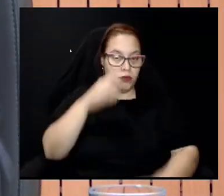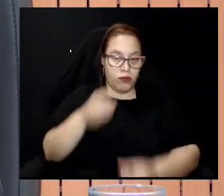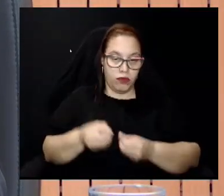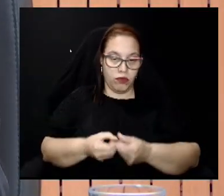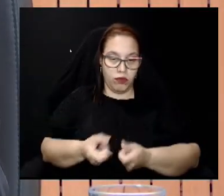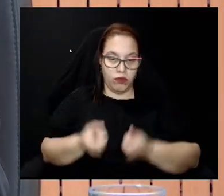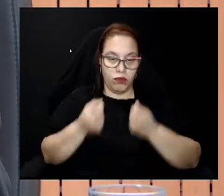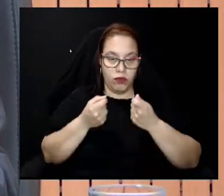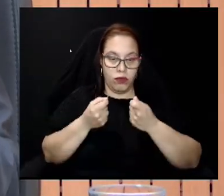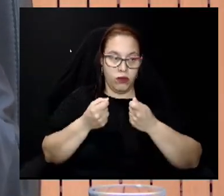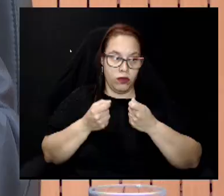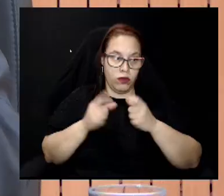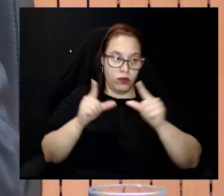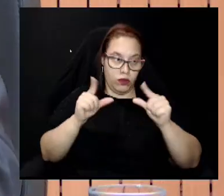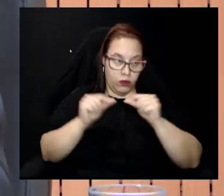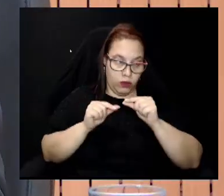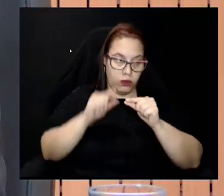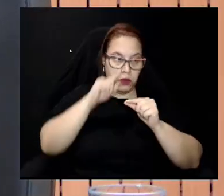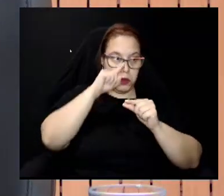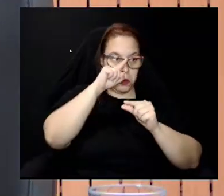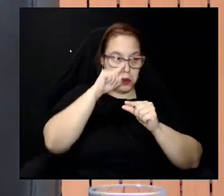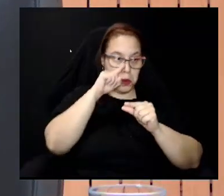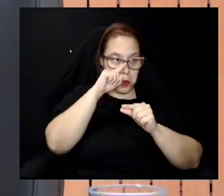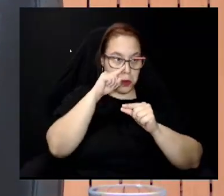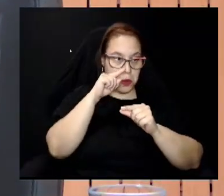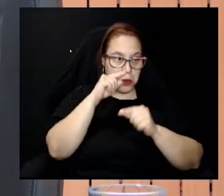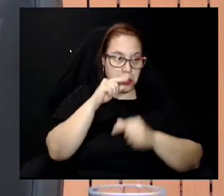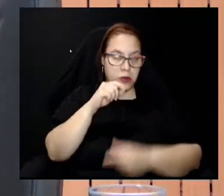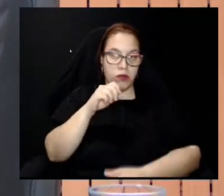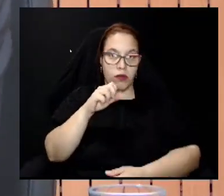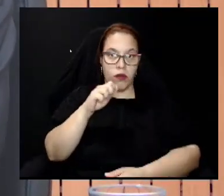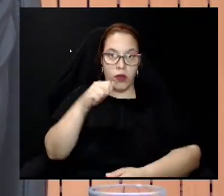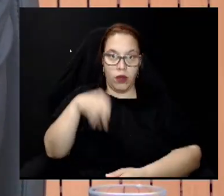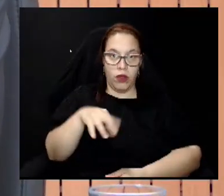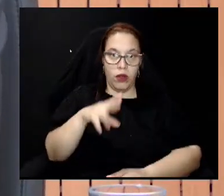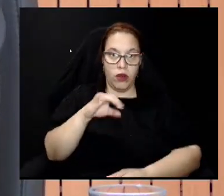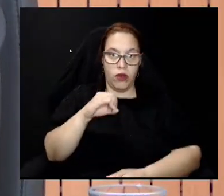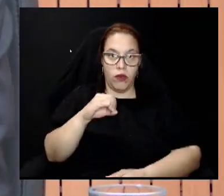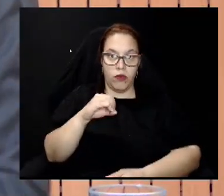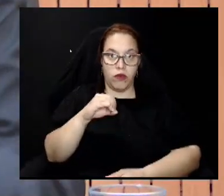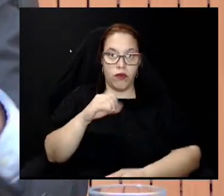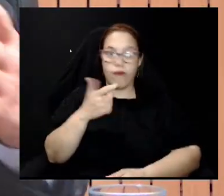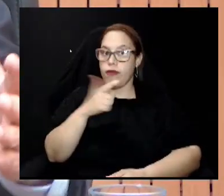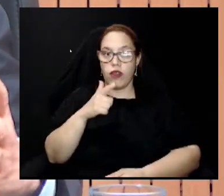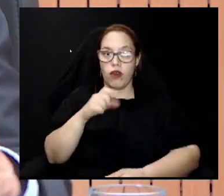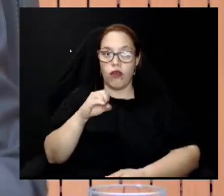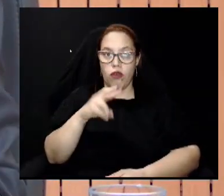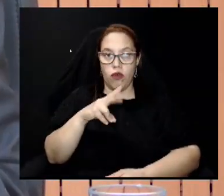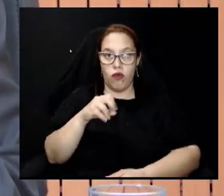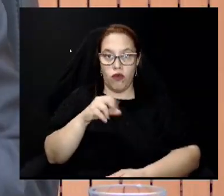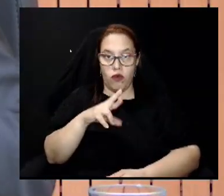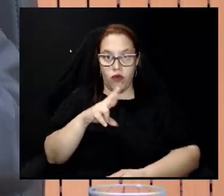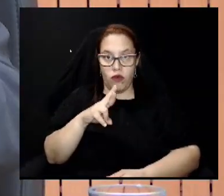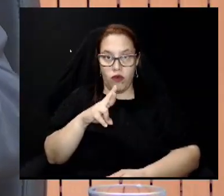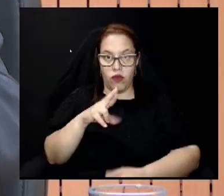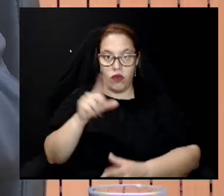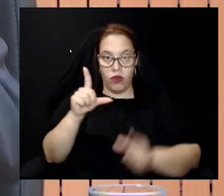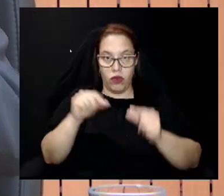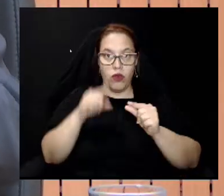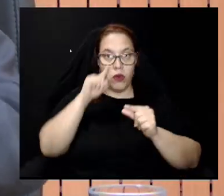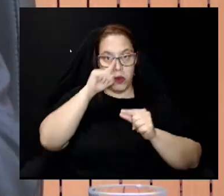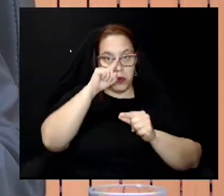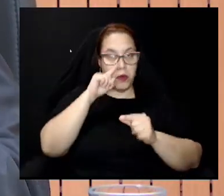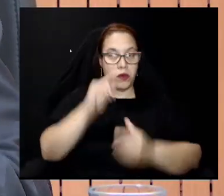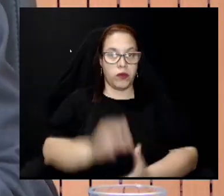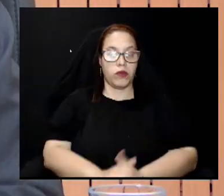de reduzir esse risco é dando anticoncepcionais que são anovulatórios, que não deixam a mulher ovular, com isso ela reduz o risco. Então o câncer de ovário